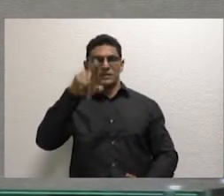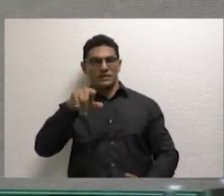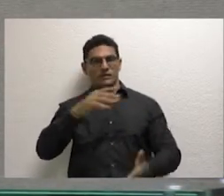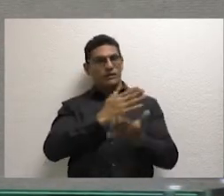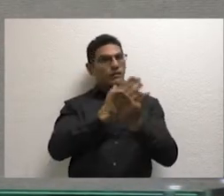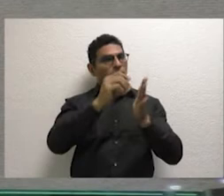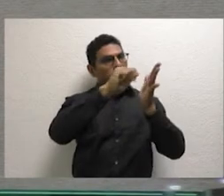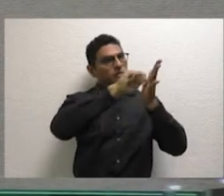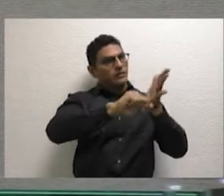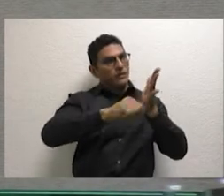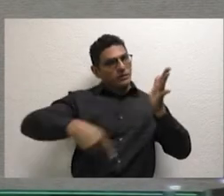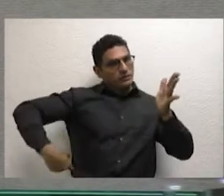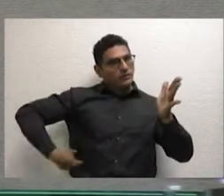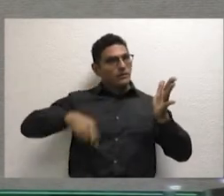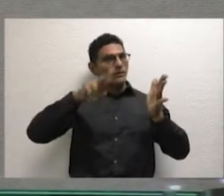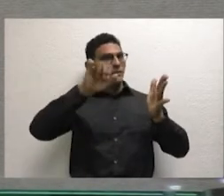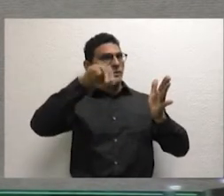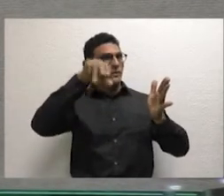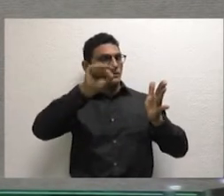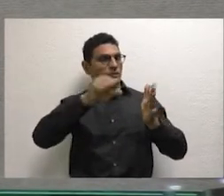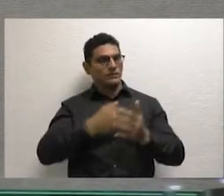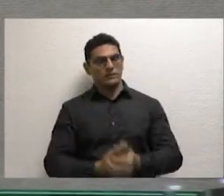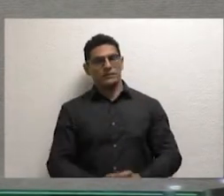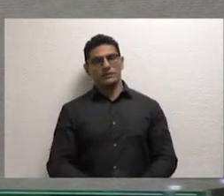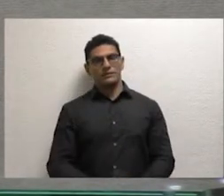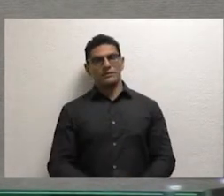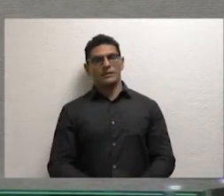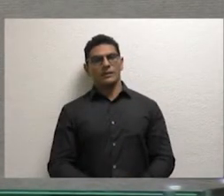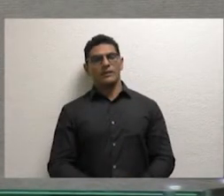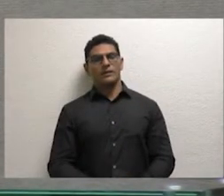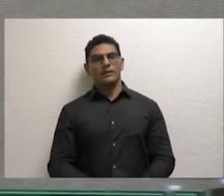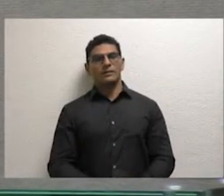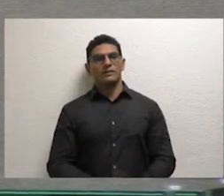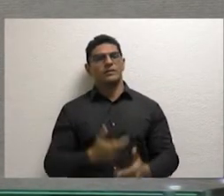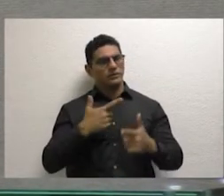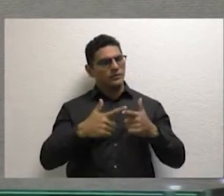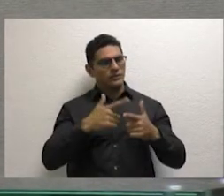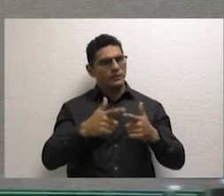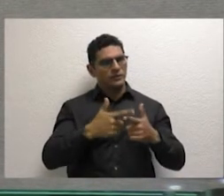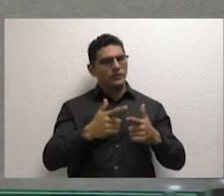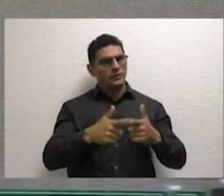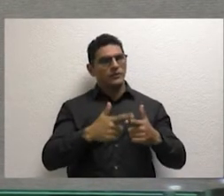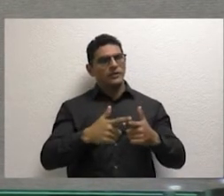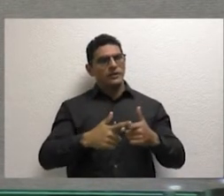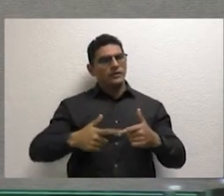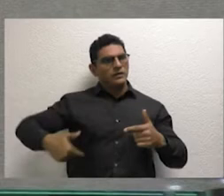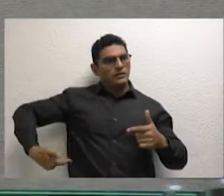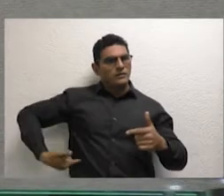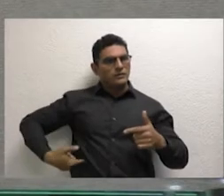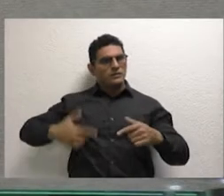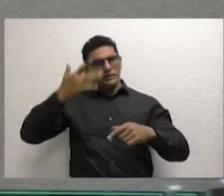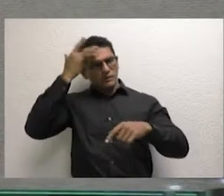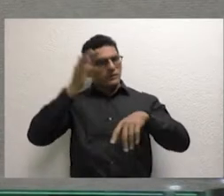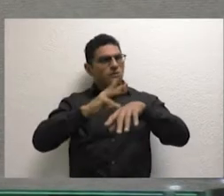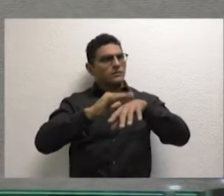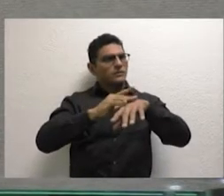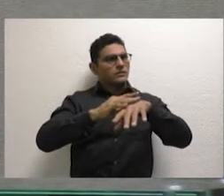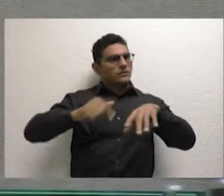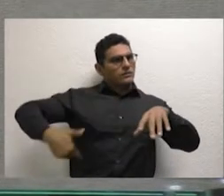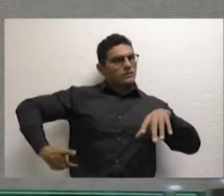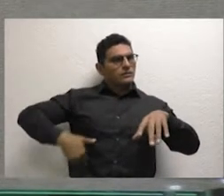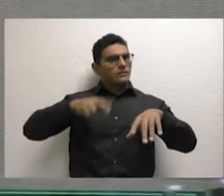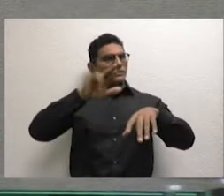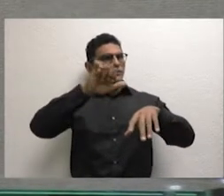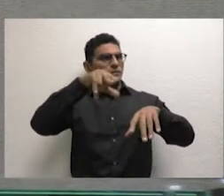rim a gente tem um problema muito grande que eu sempre trago aqui na bancada que é a questão dos renais crônicos a gente tem dificuldade